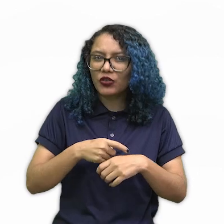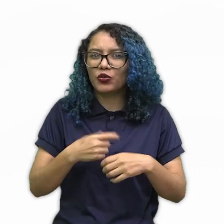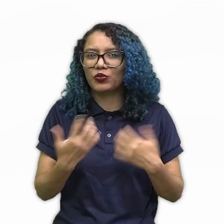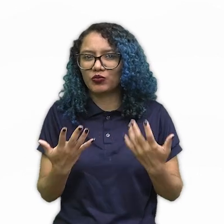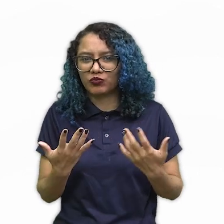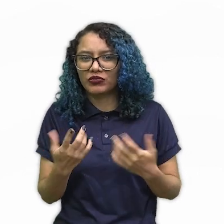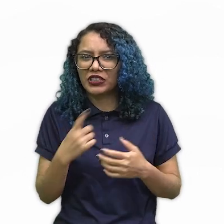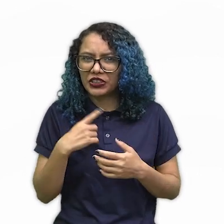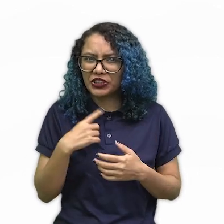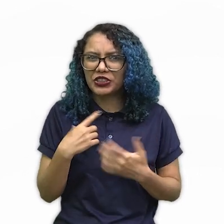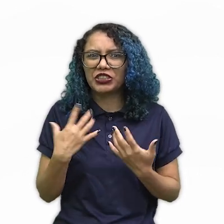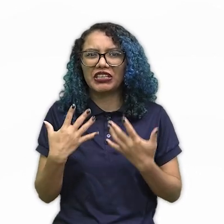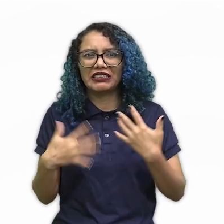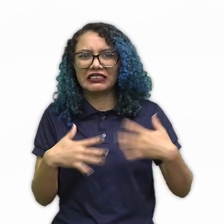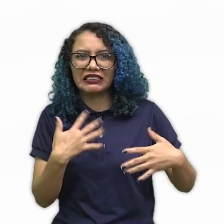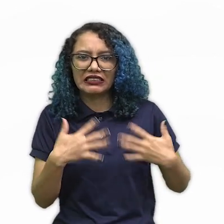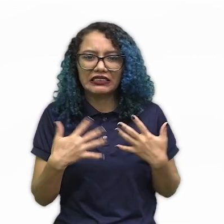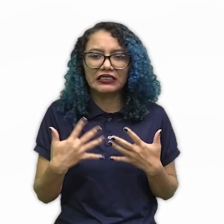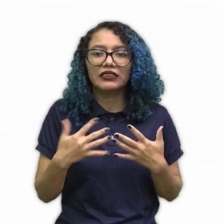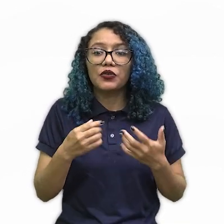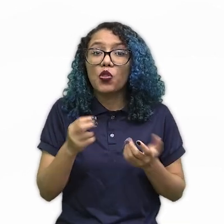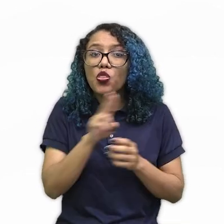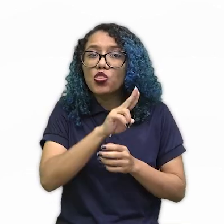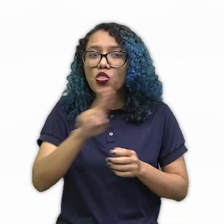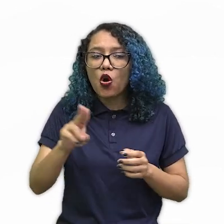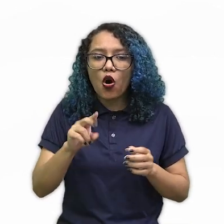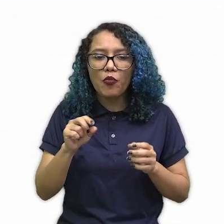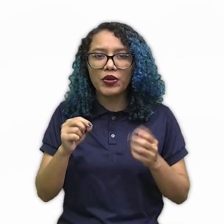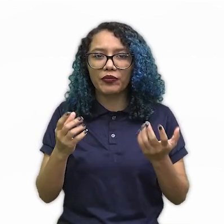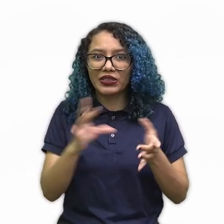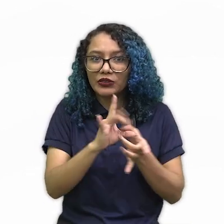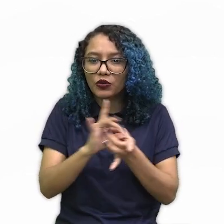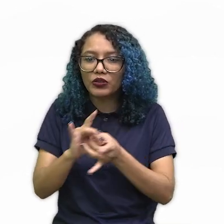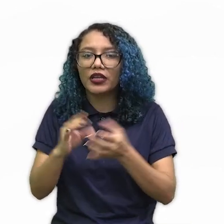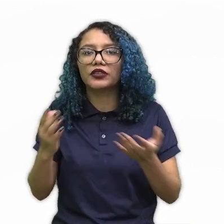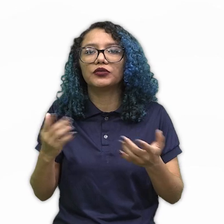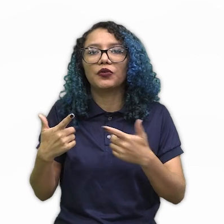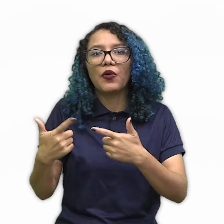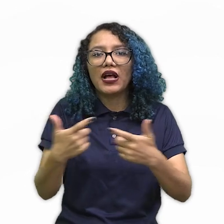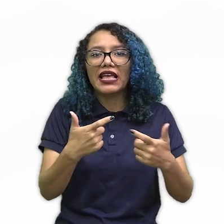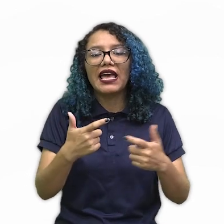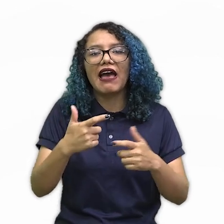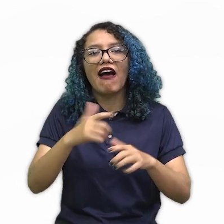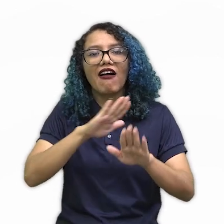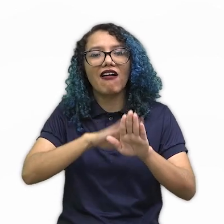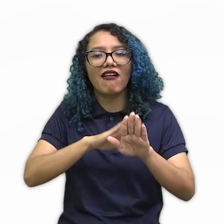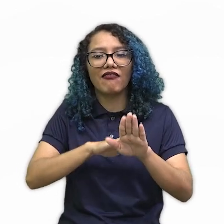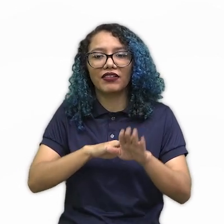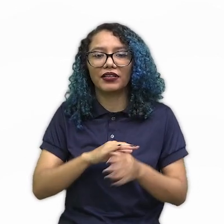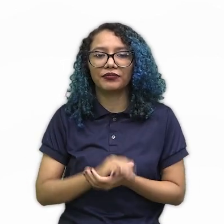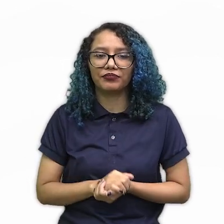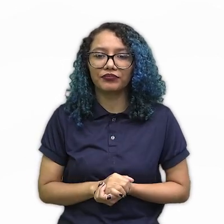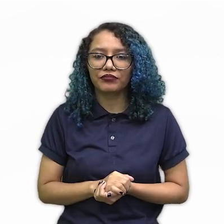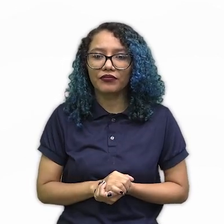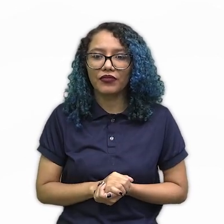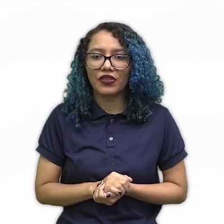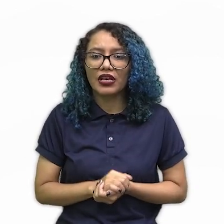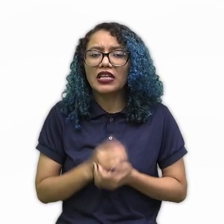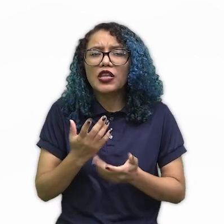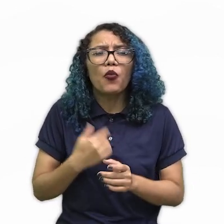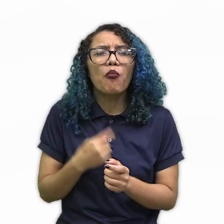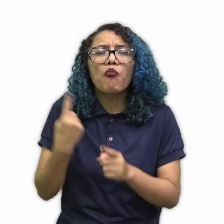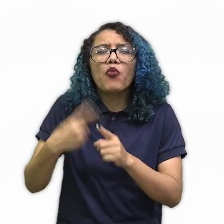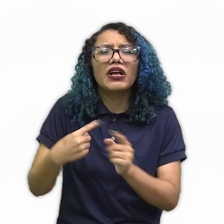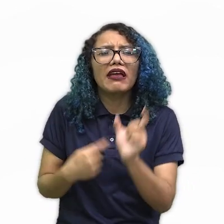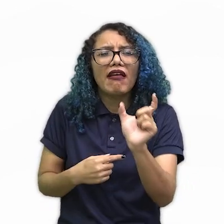né, vai ser denominado de Guerra Fria. E aí, professor, qual a origem do nome, né? Ou o